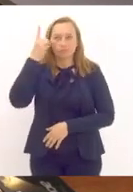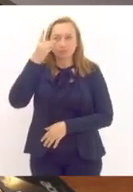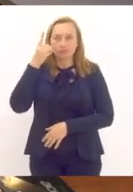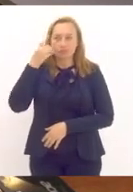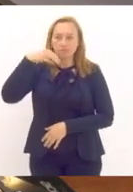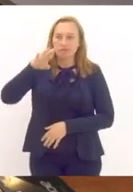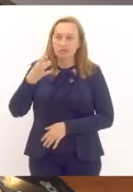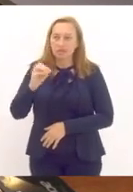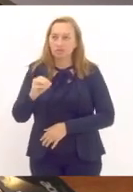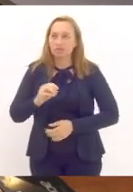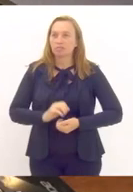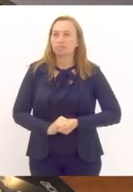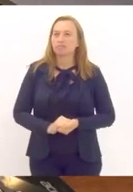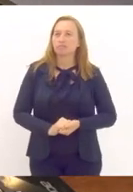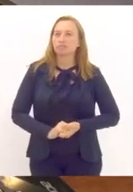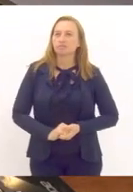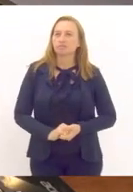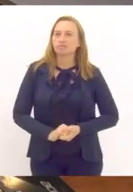E aí...